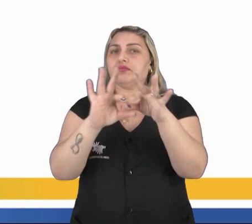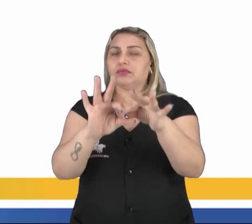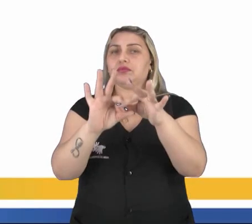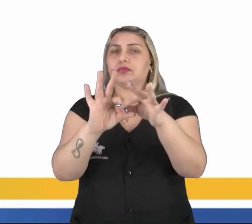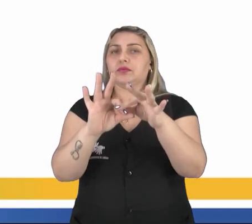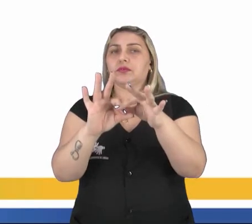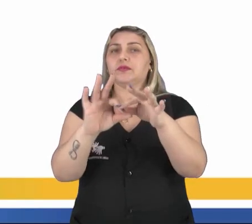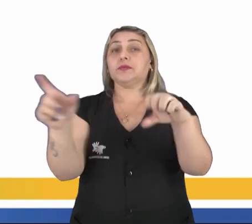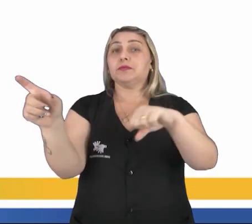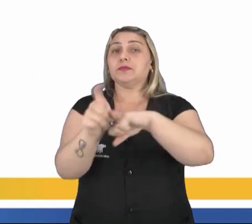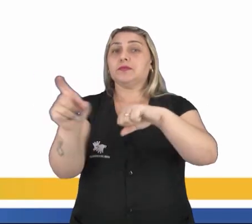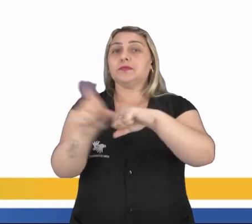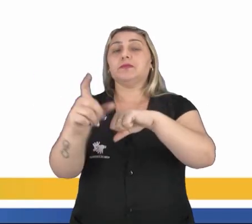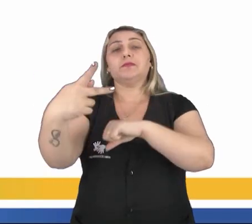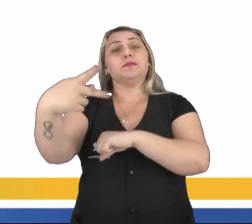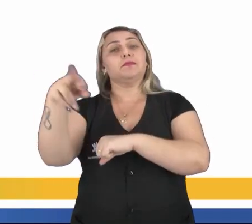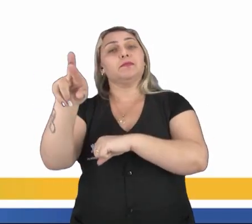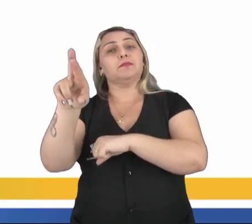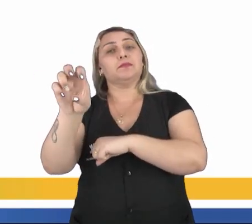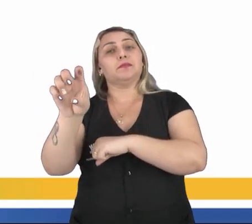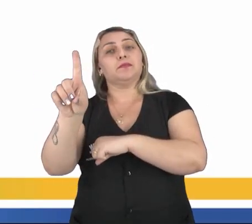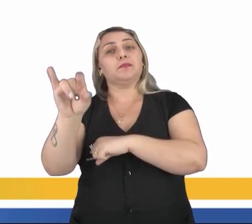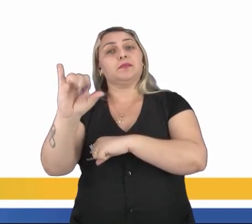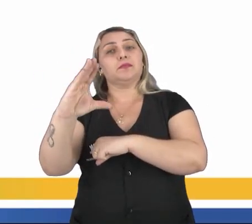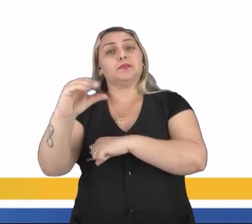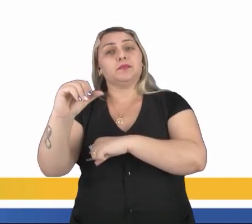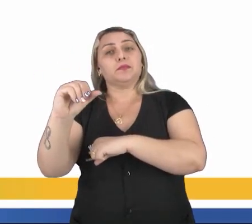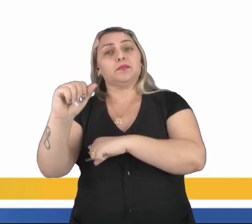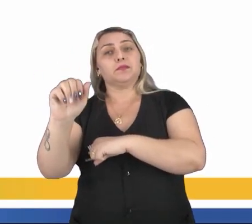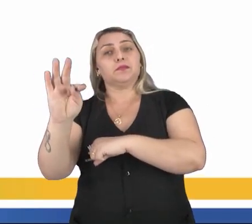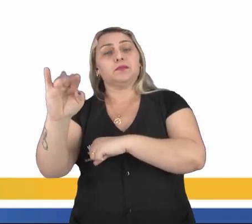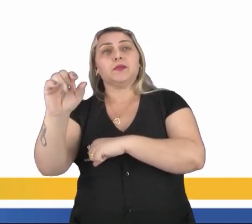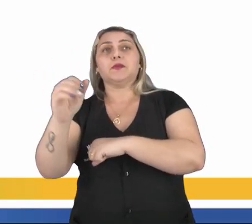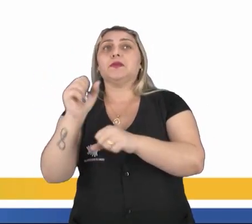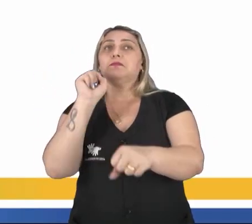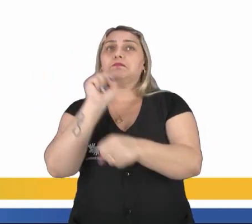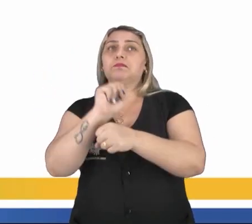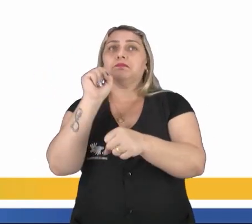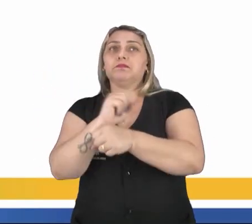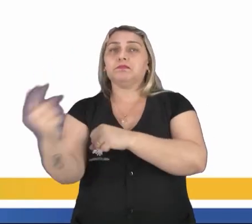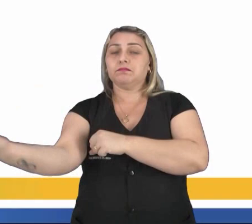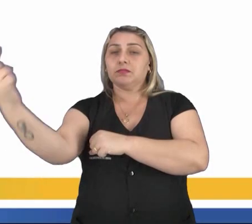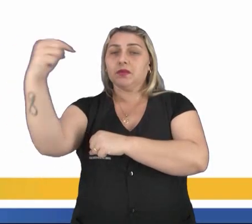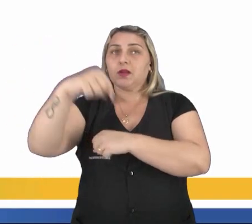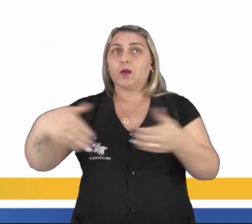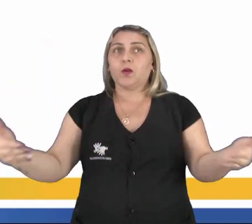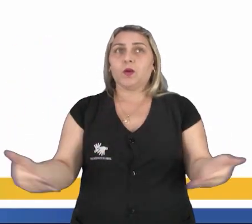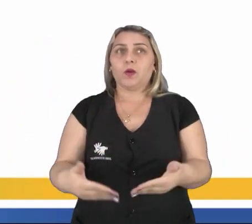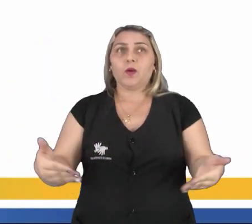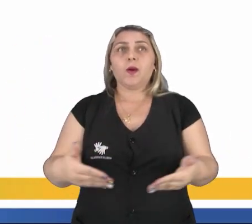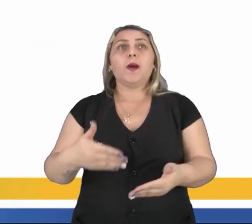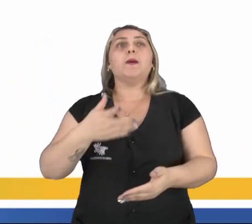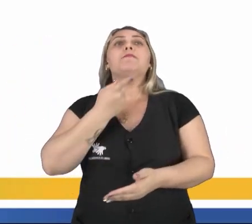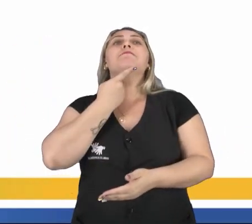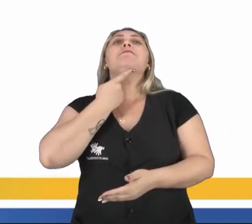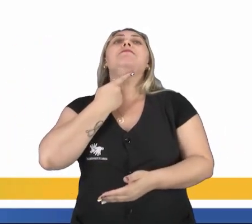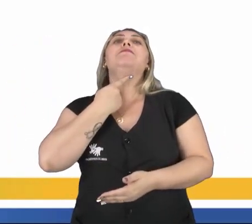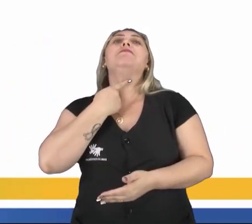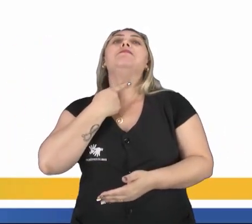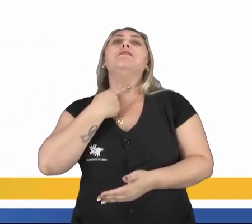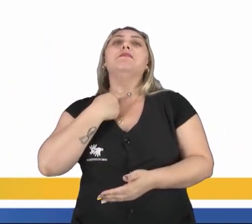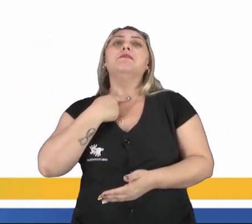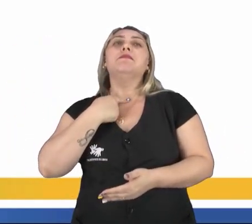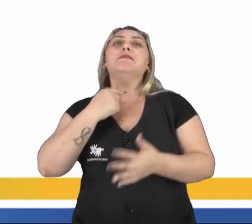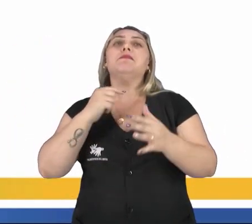substantiva predicativa? Espero que venhas hoje, o aluno que trabalha é bom, meu desejo é que te